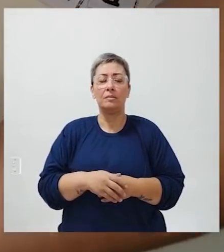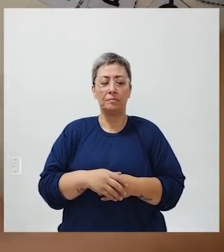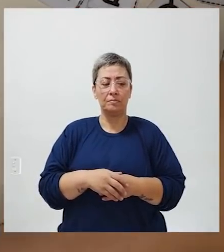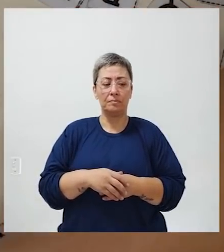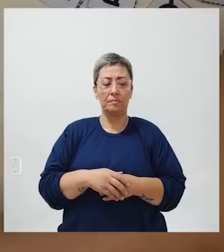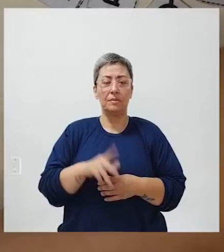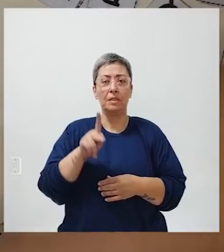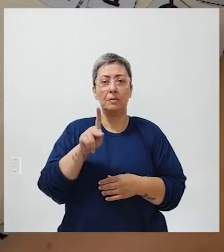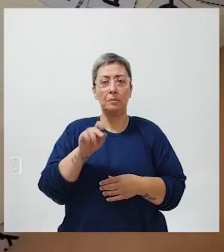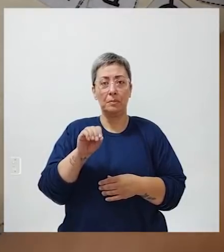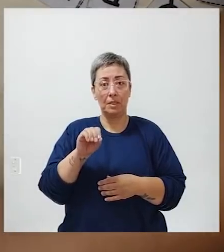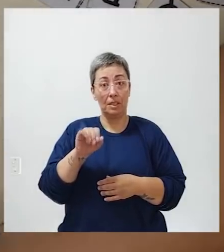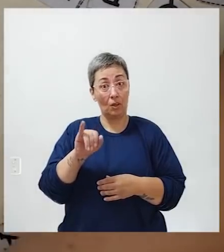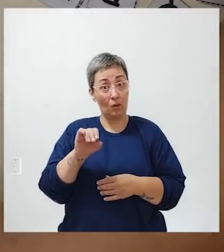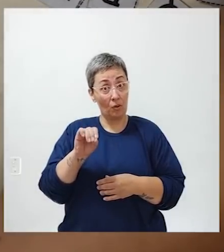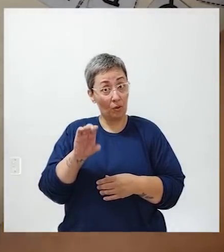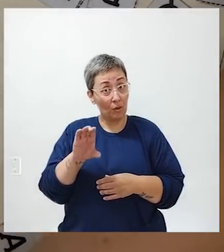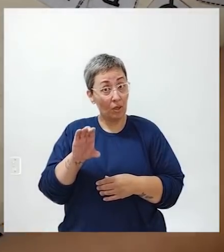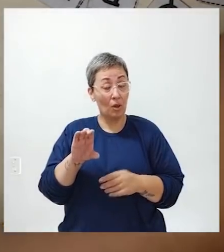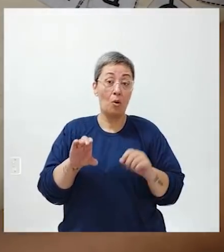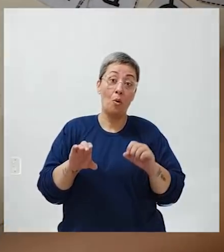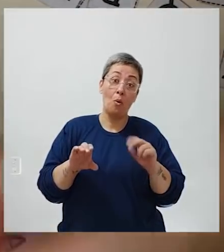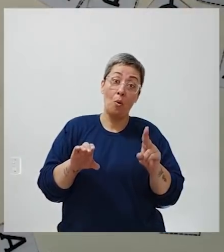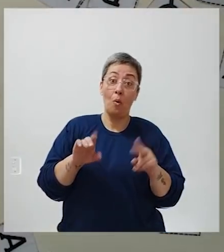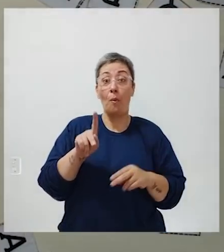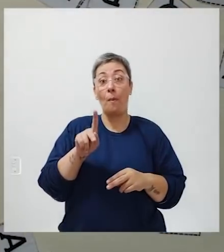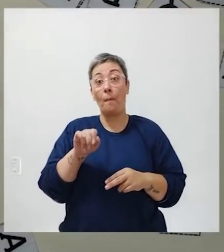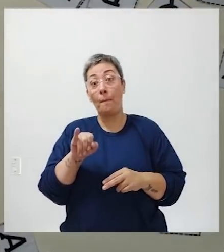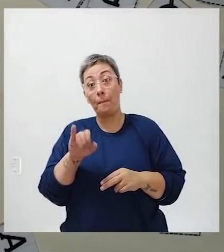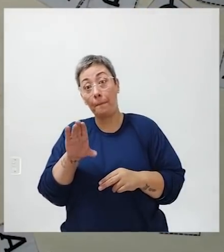É pioque ou pico?